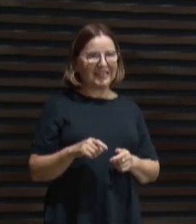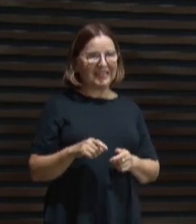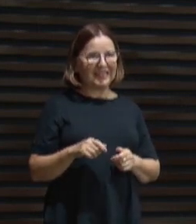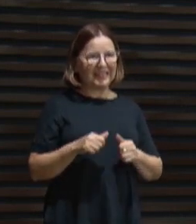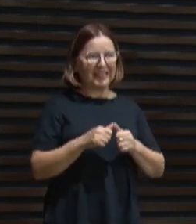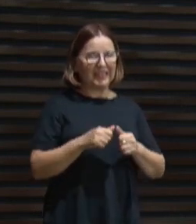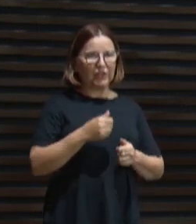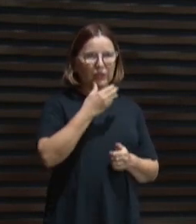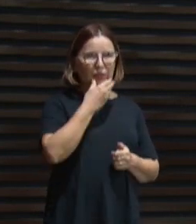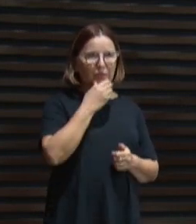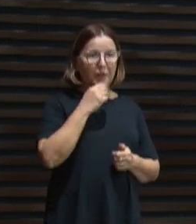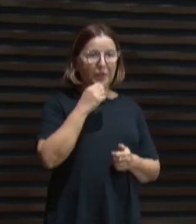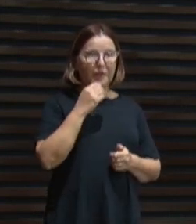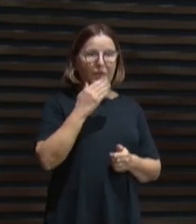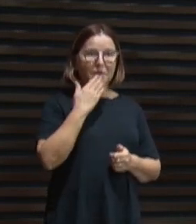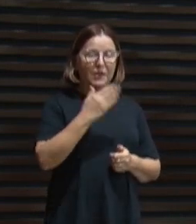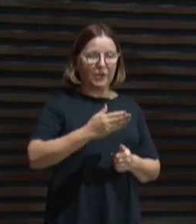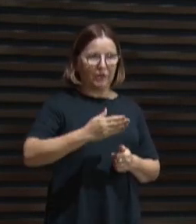Bucéfalo.